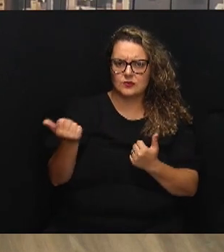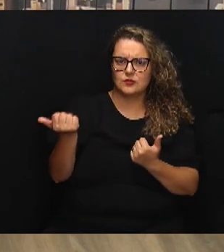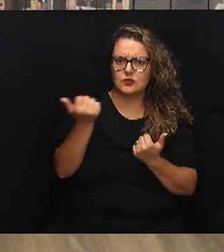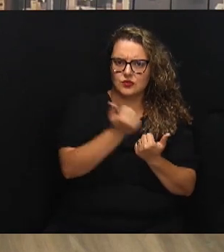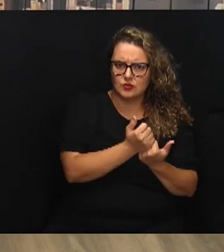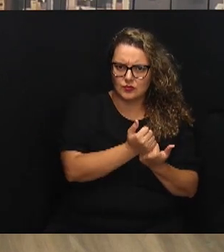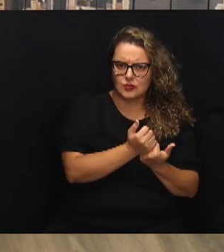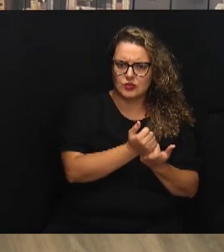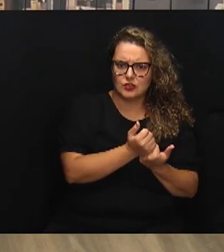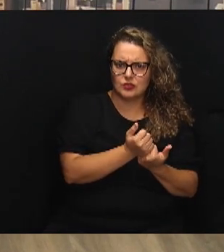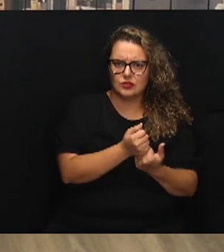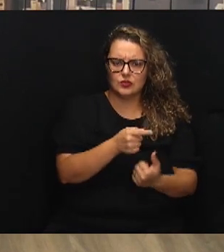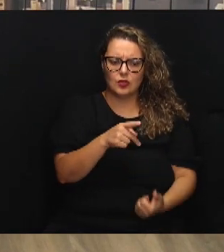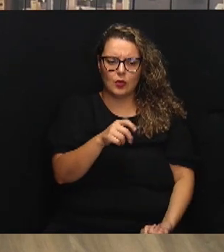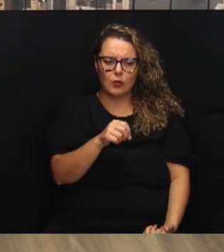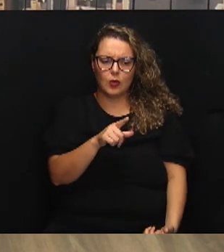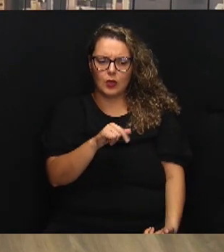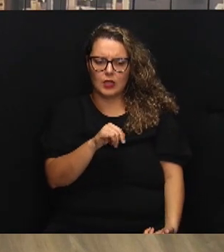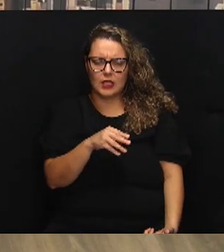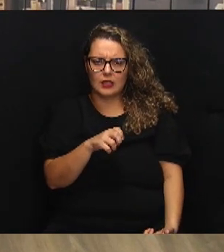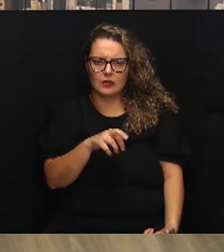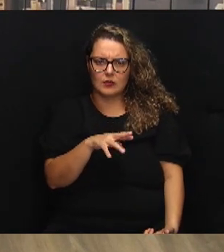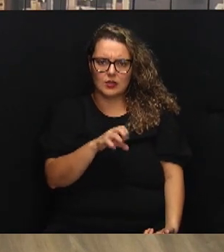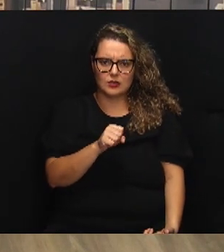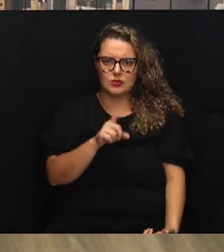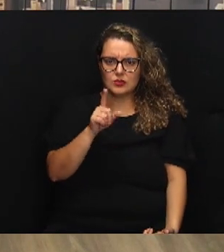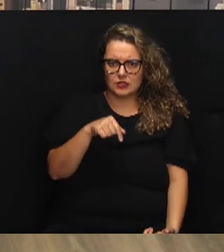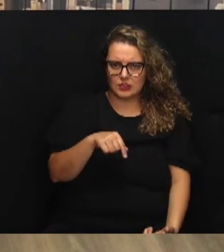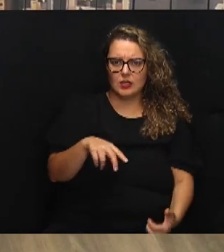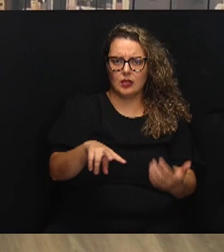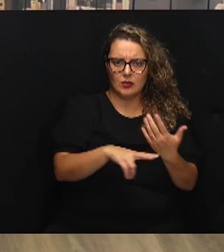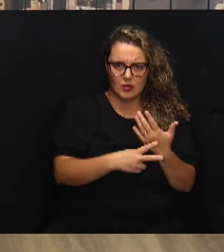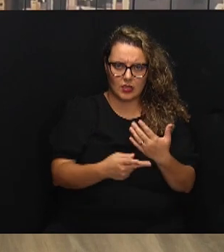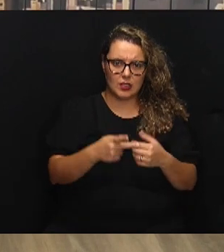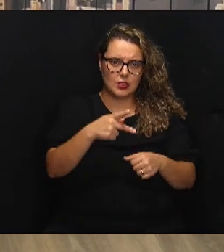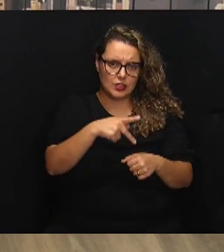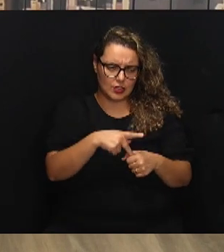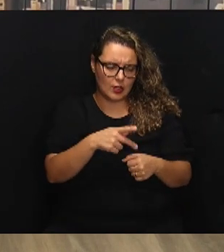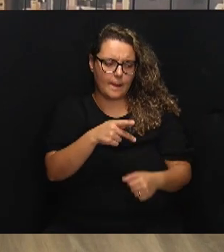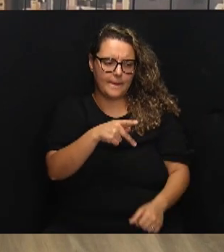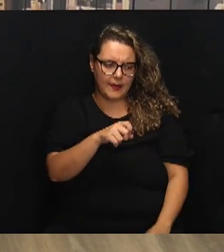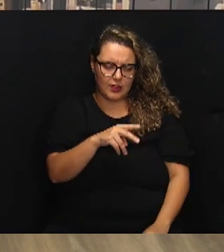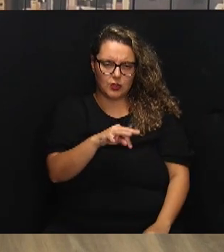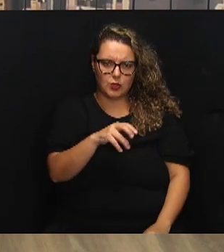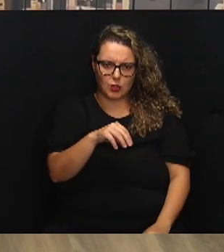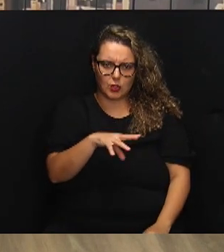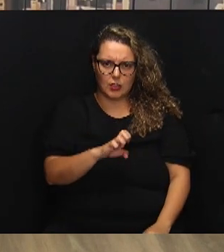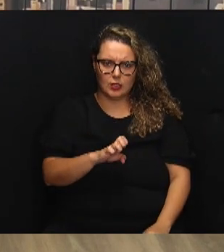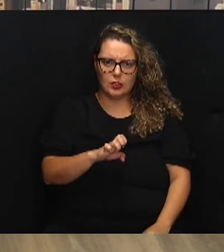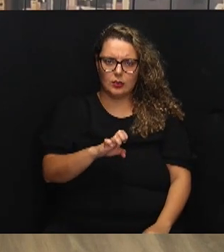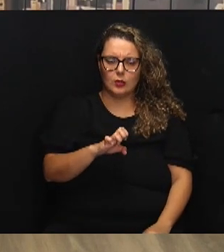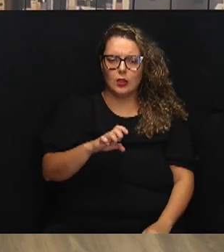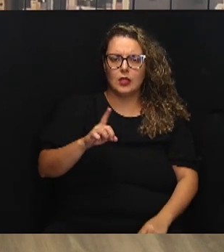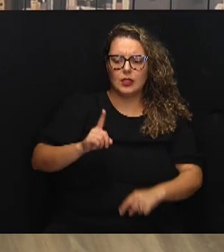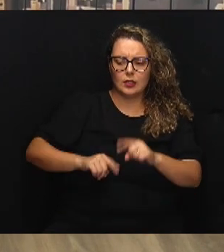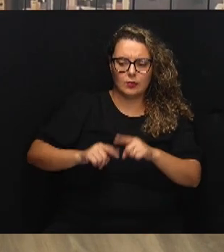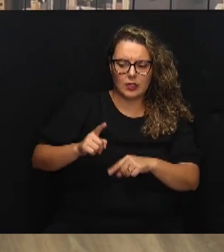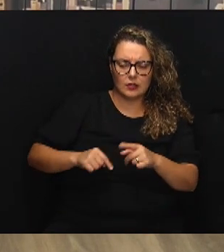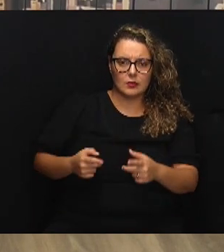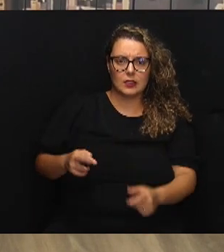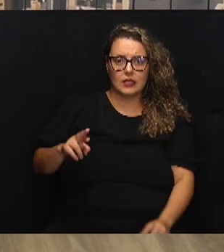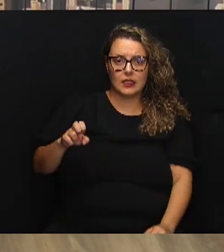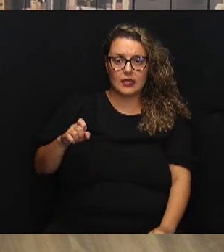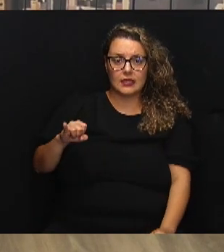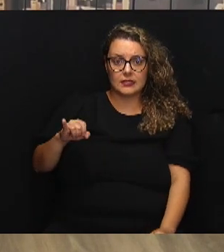se é possível substituir os polímeros, que são os derivados de petróleo, né, por materiais que